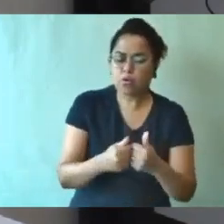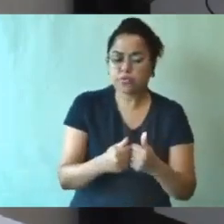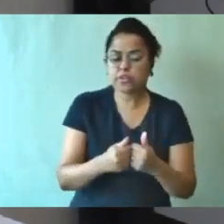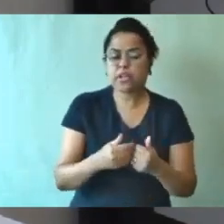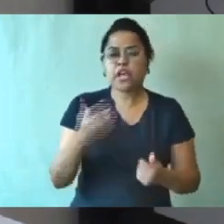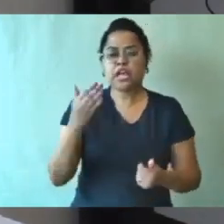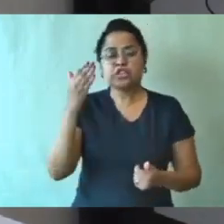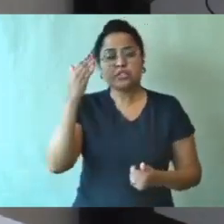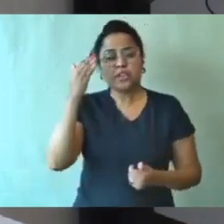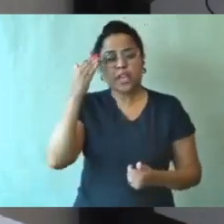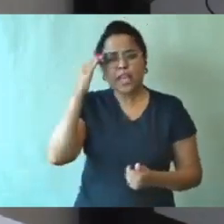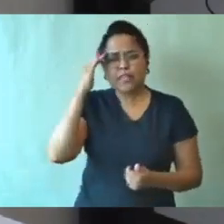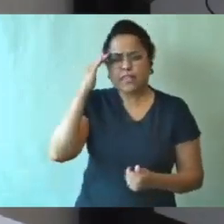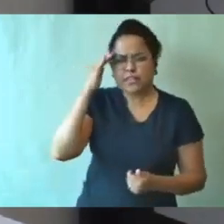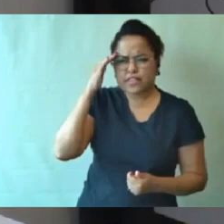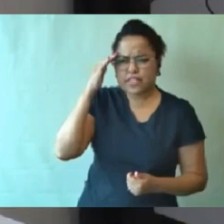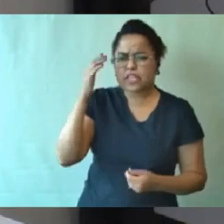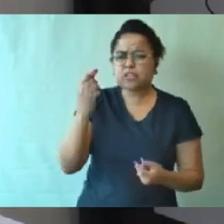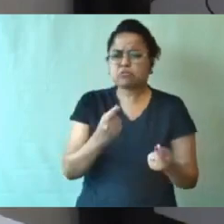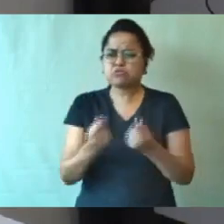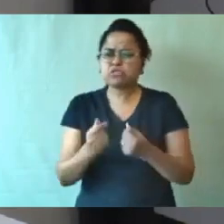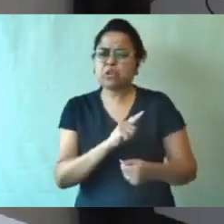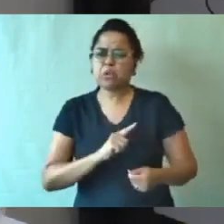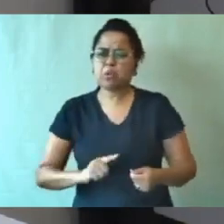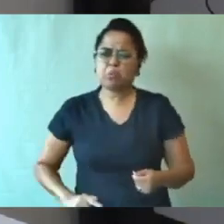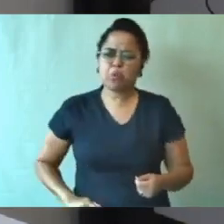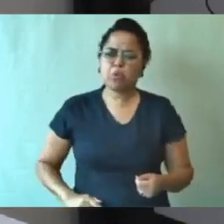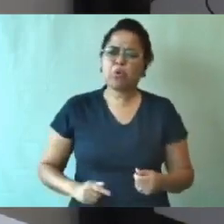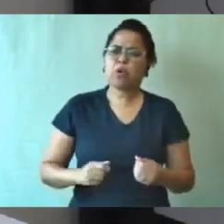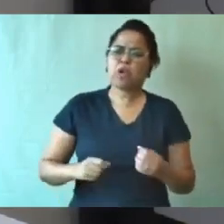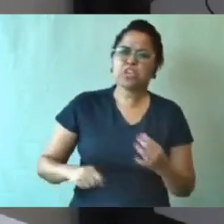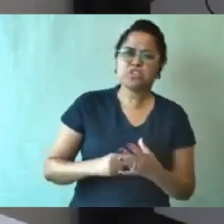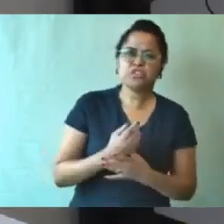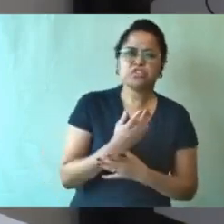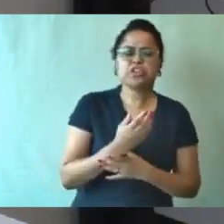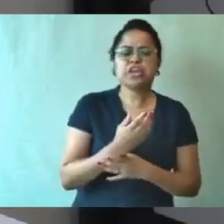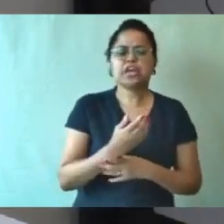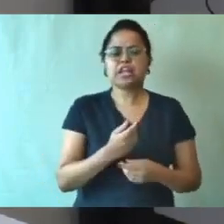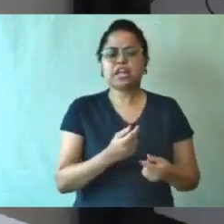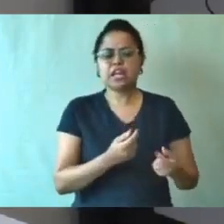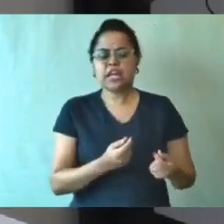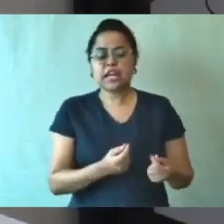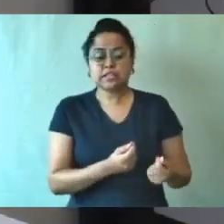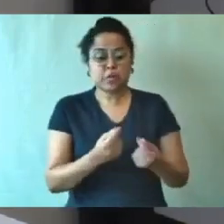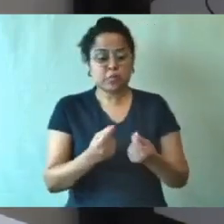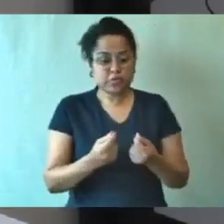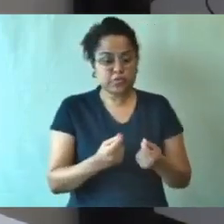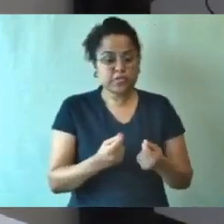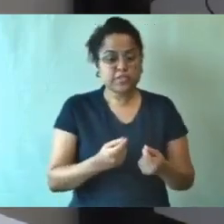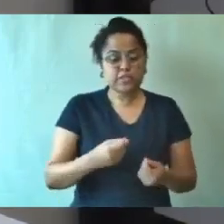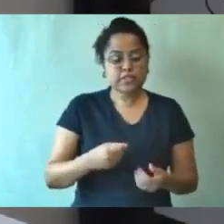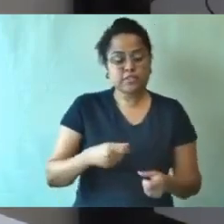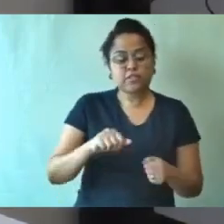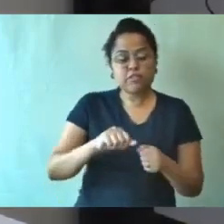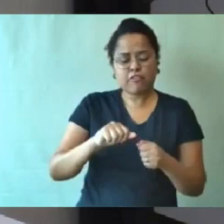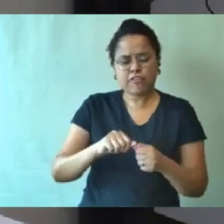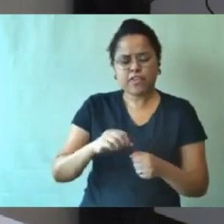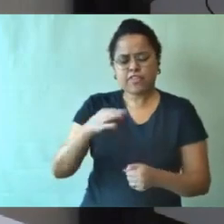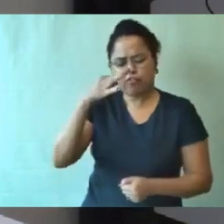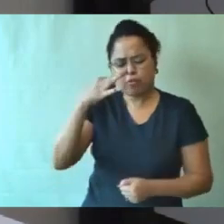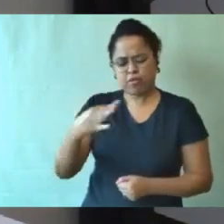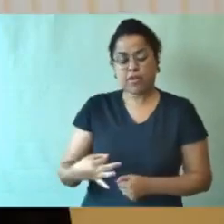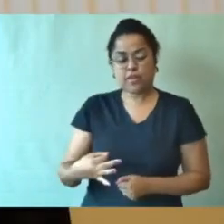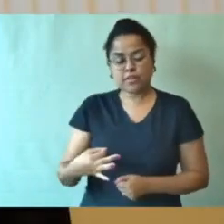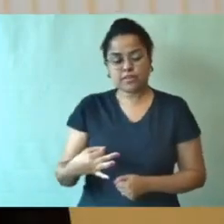que hoje gera essa remuneração complementar está sendo feito da forma correta, né? Ele é o